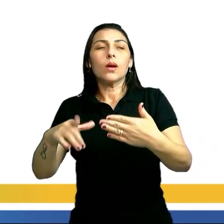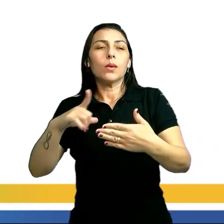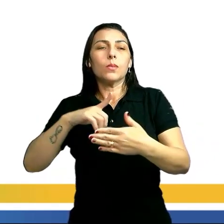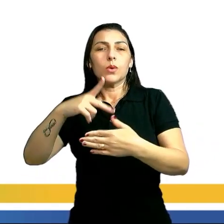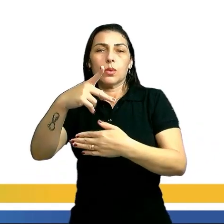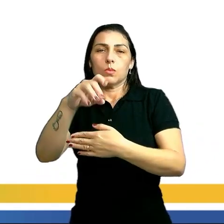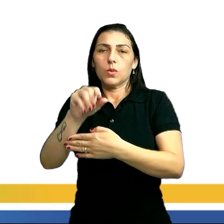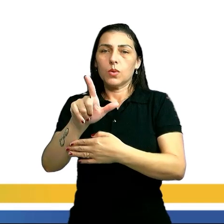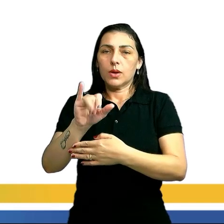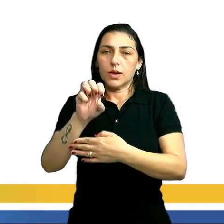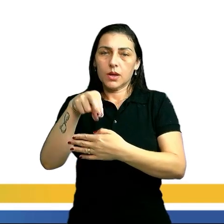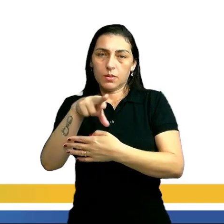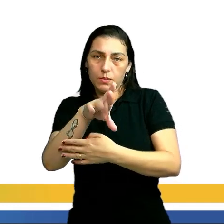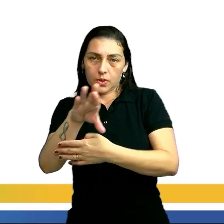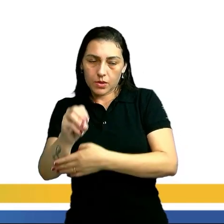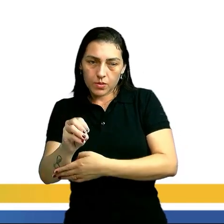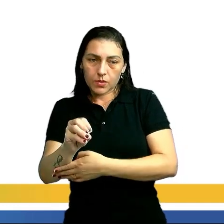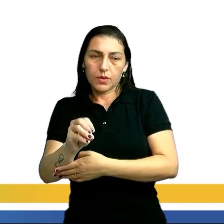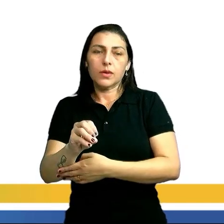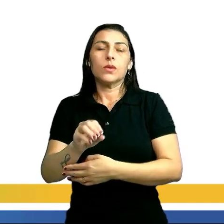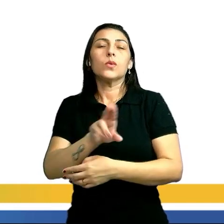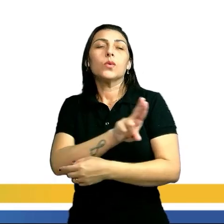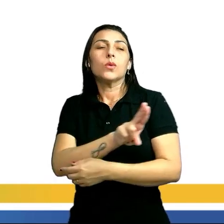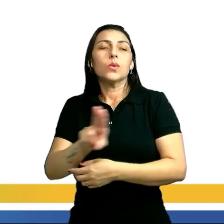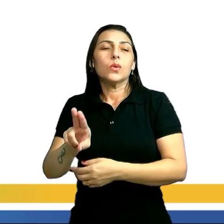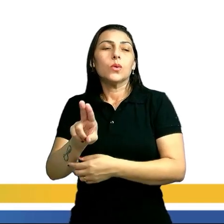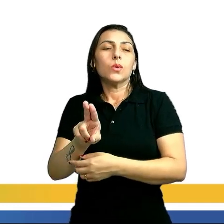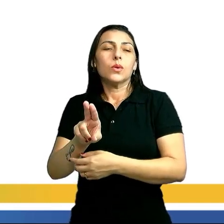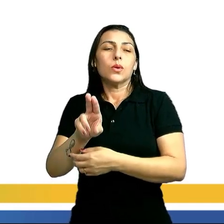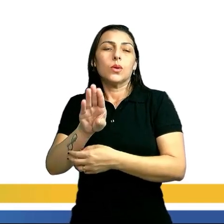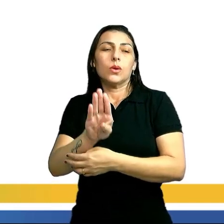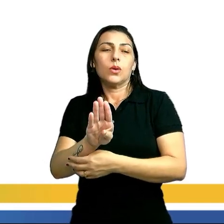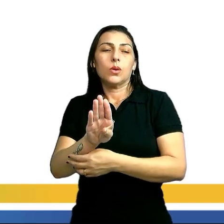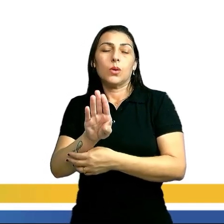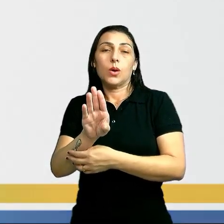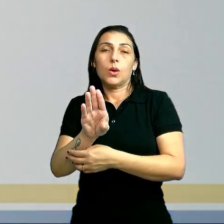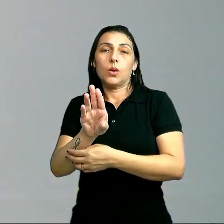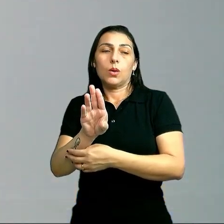aqui que se chama Buna N.